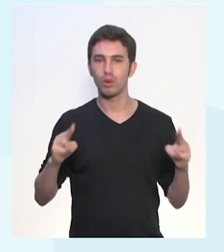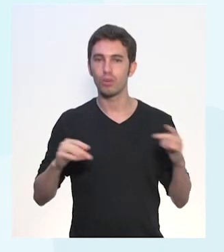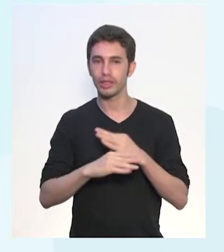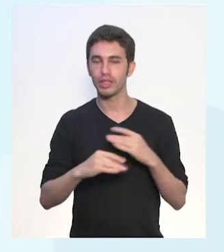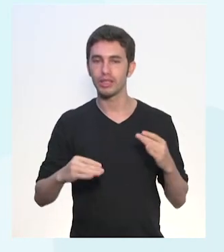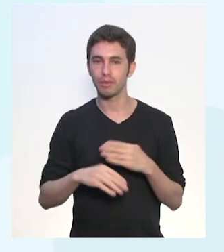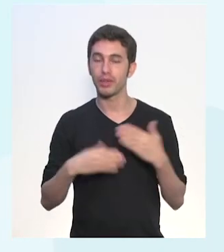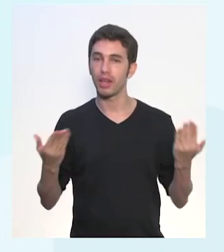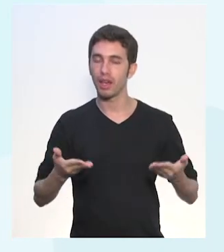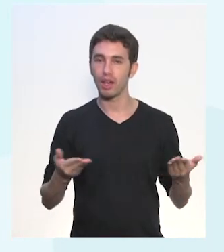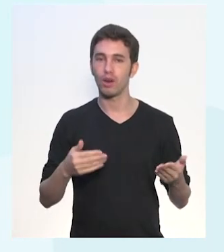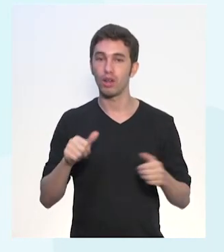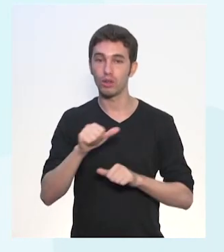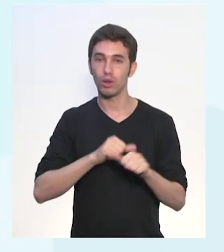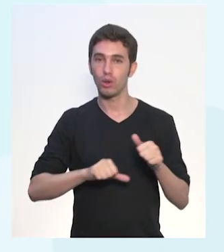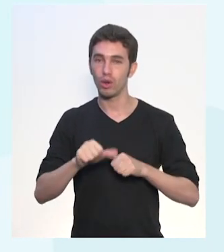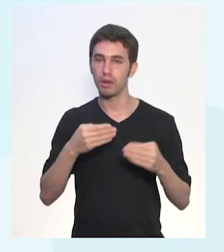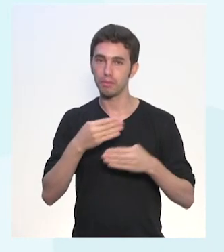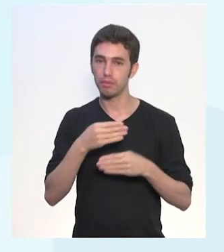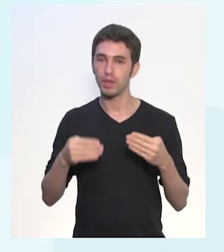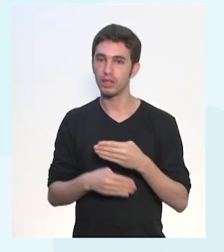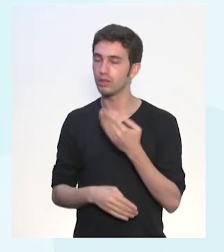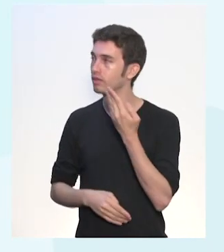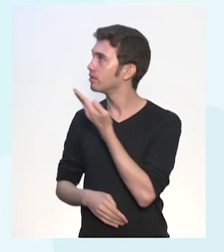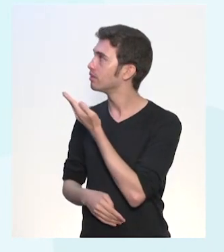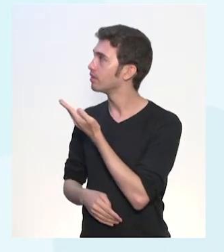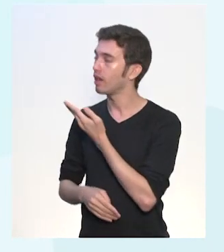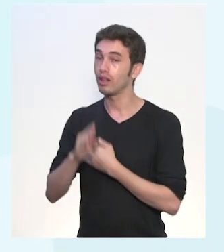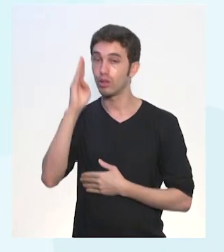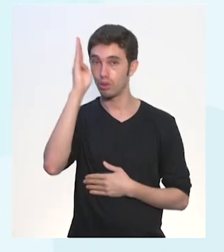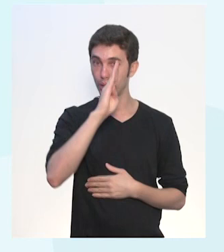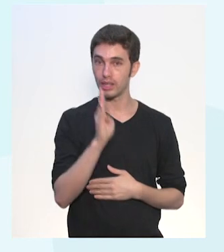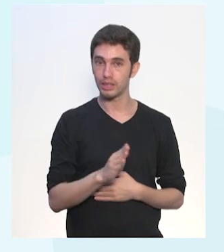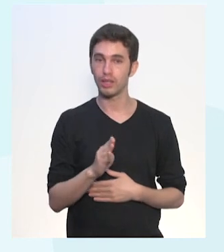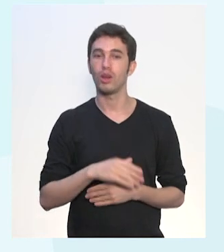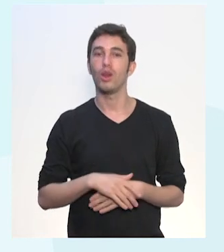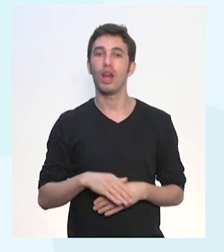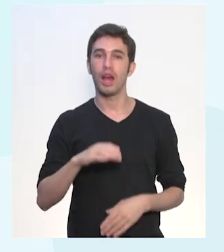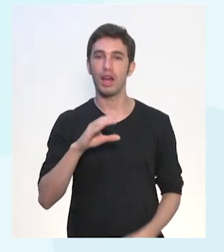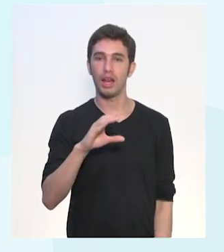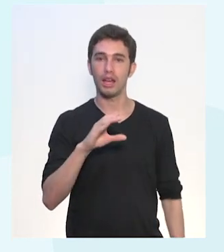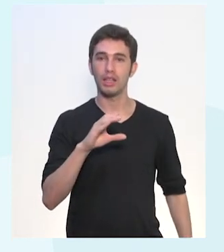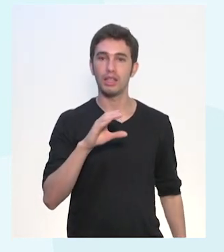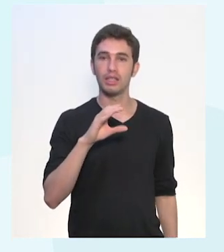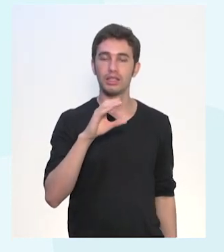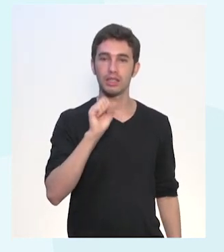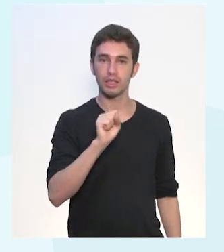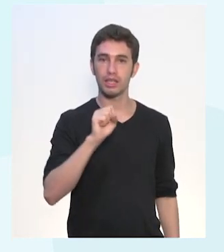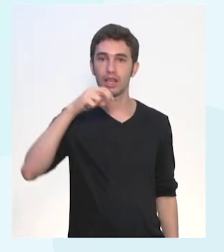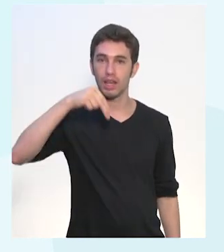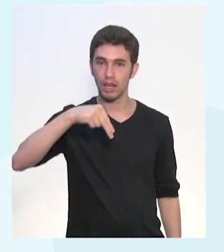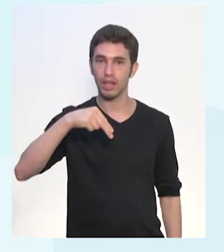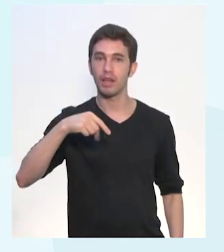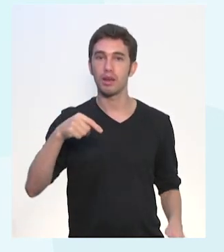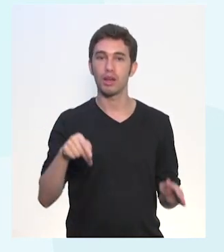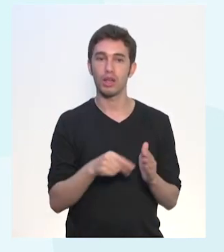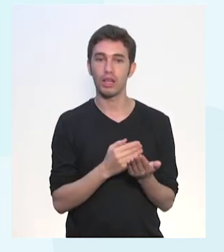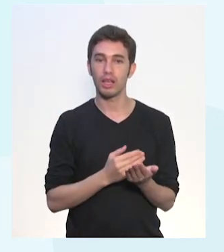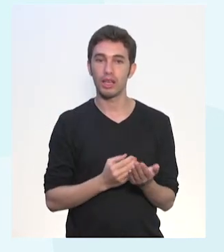do Brasil, né, que é a imagem da Companhia Siderúrgica Nacional. Ela foi fundada aí em 1946,